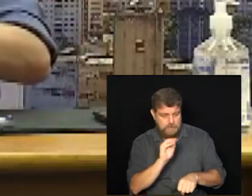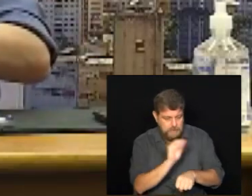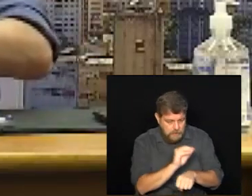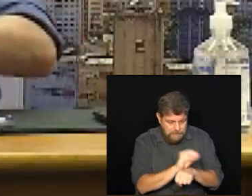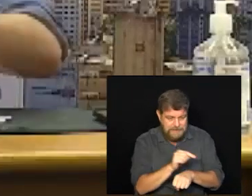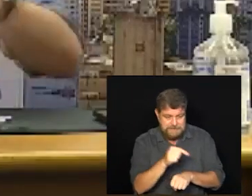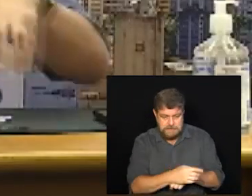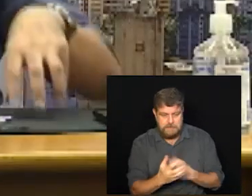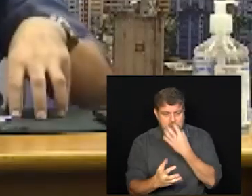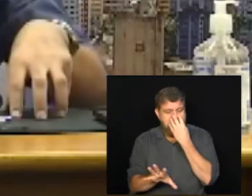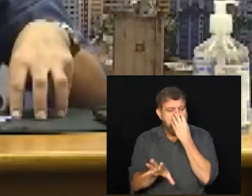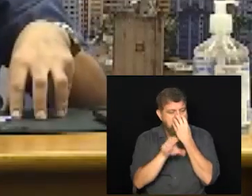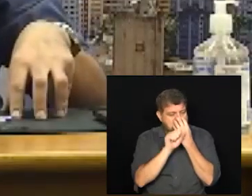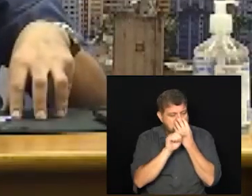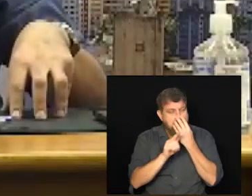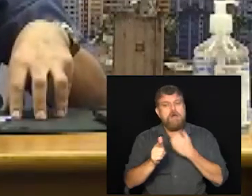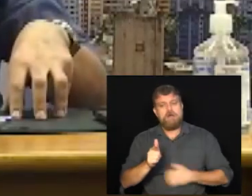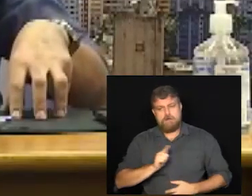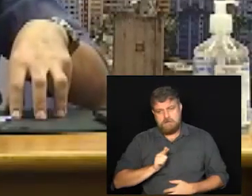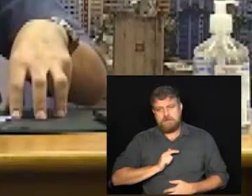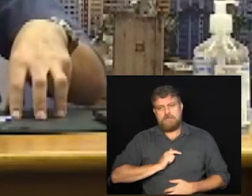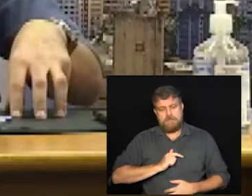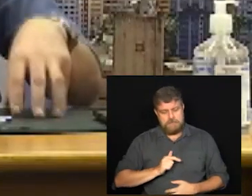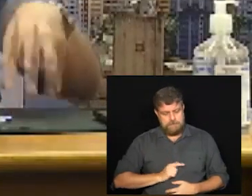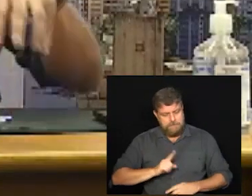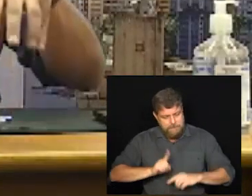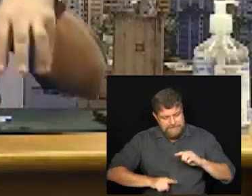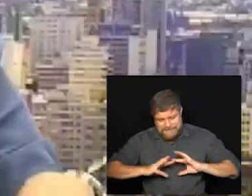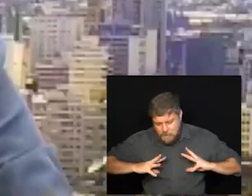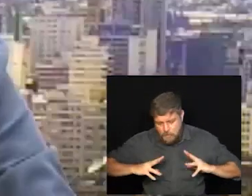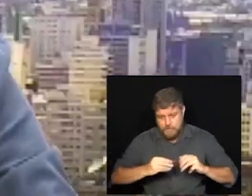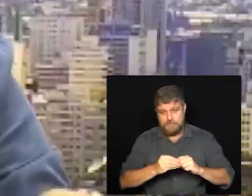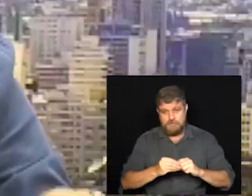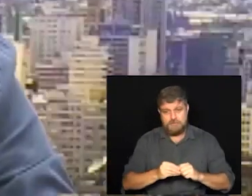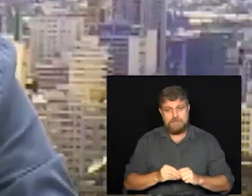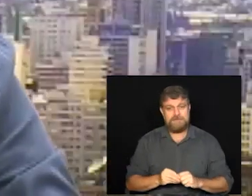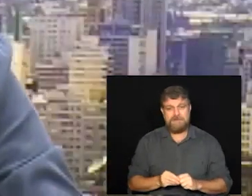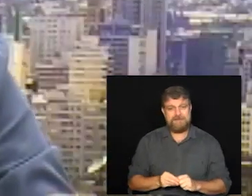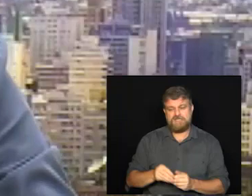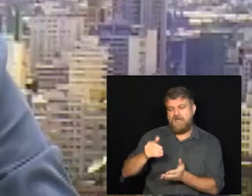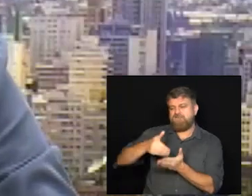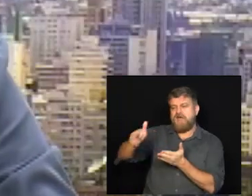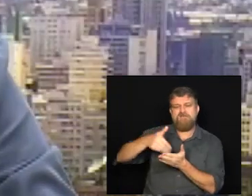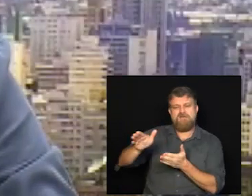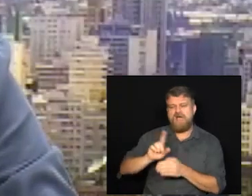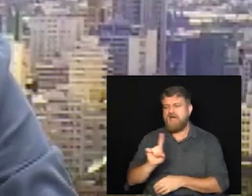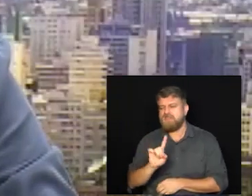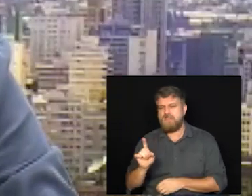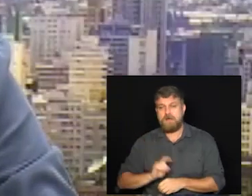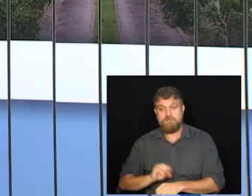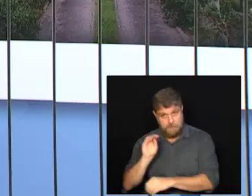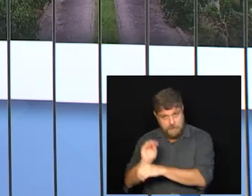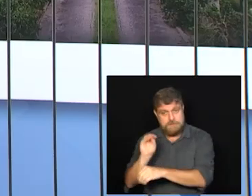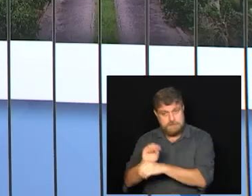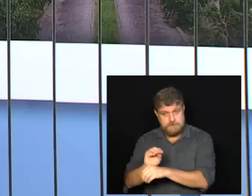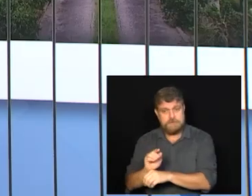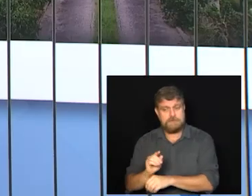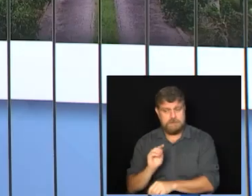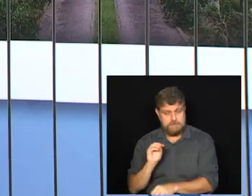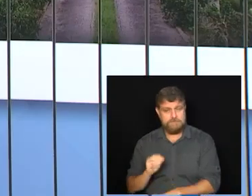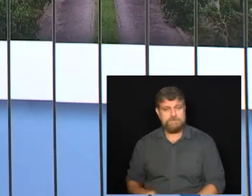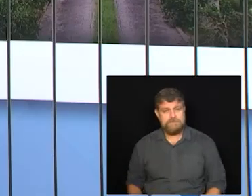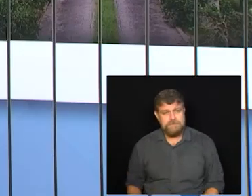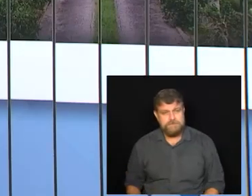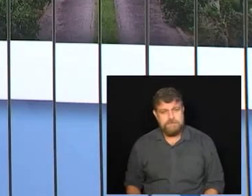respirador, tem toda a estrutura. Essas pessoas não estão desassistidas.